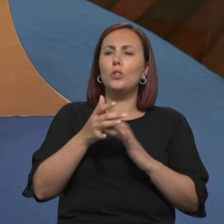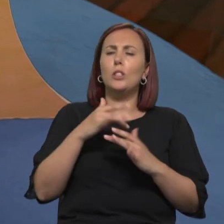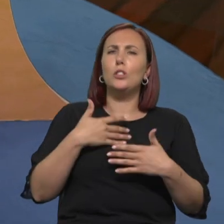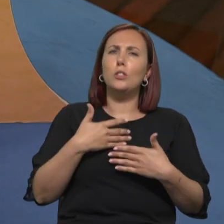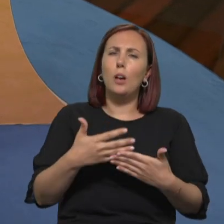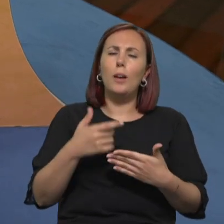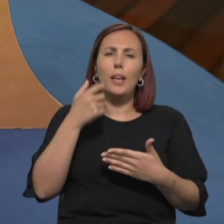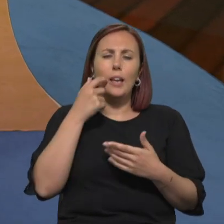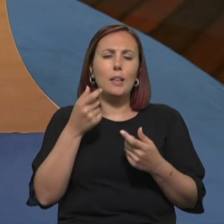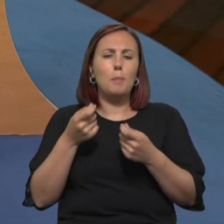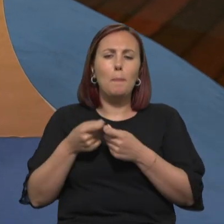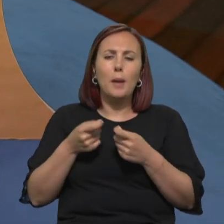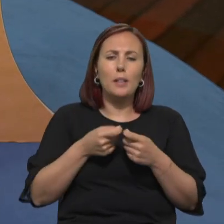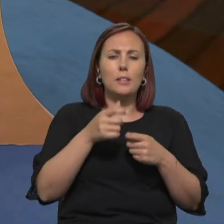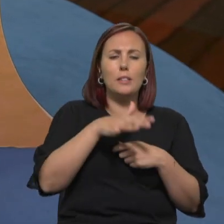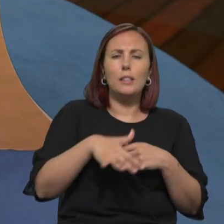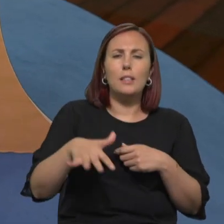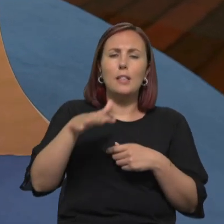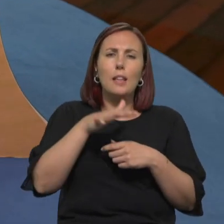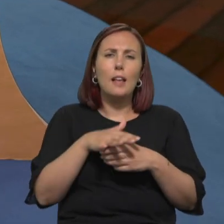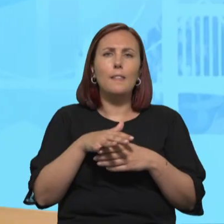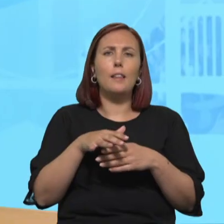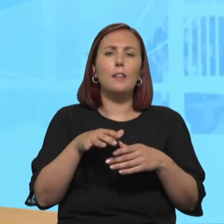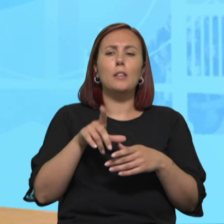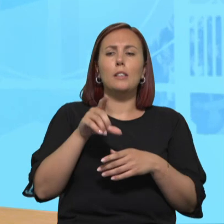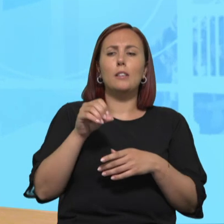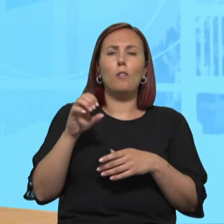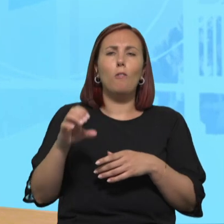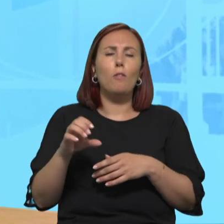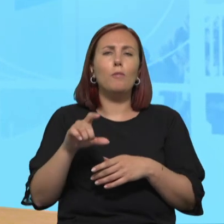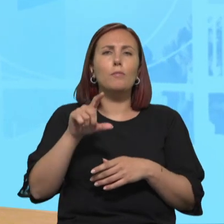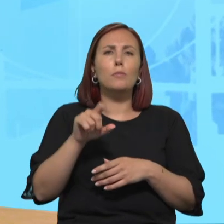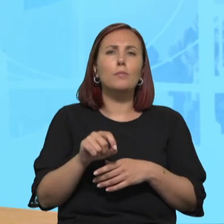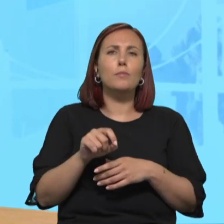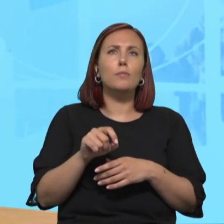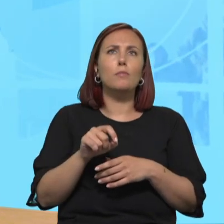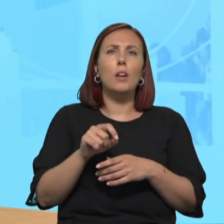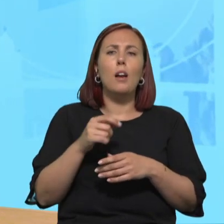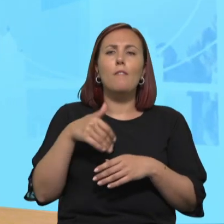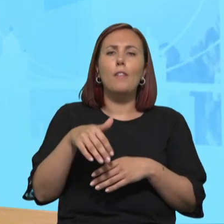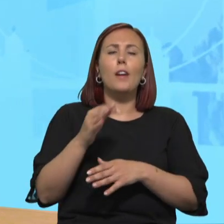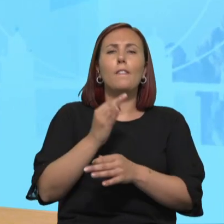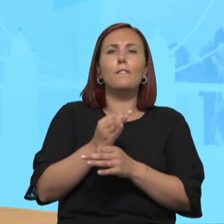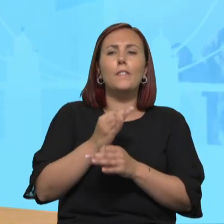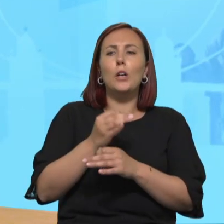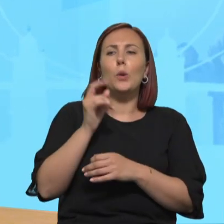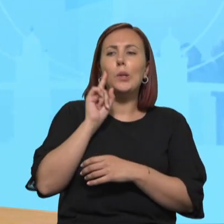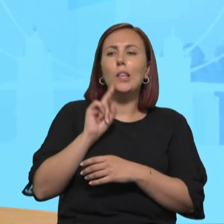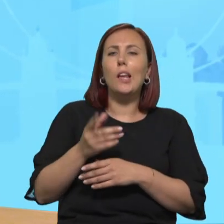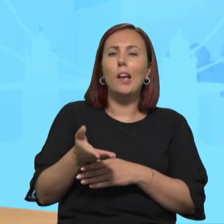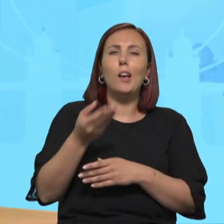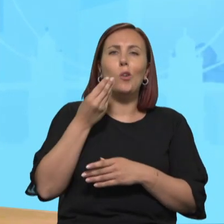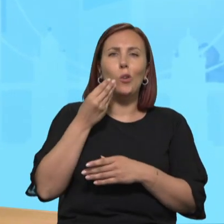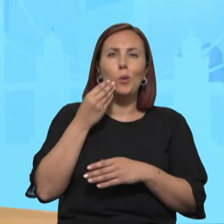próximos também, nas realidades diocesanas, mais próximos da Liga Operária Católica, vão celebrando este dia?